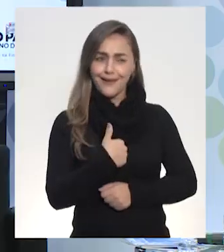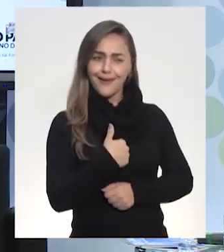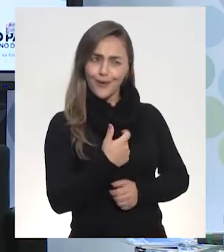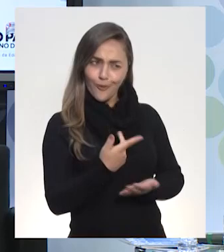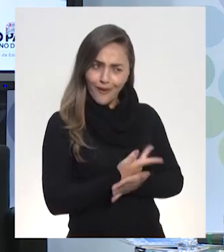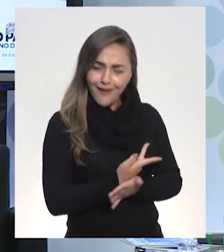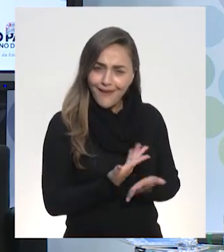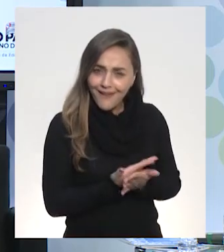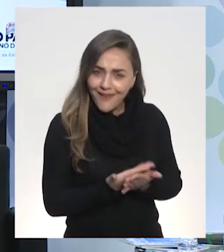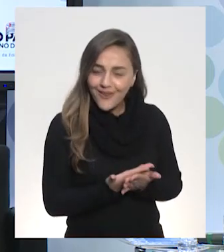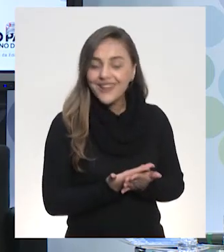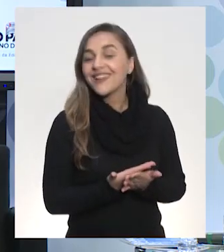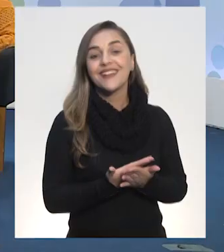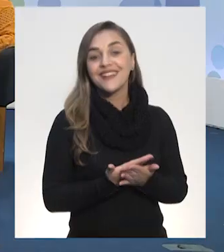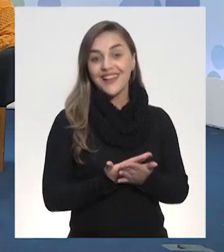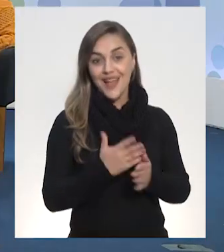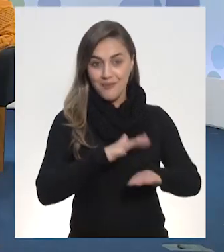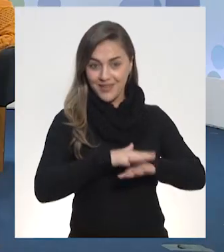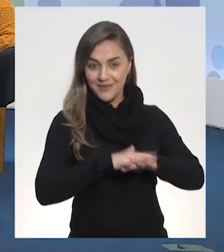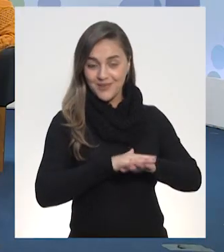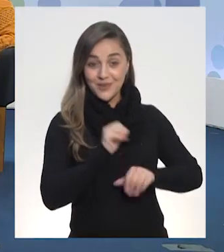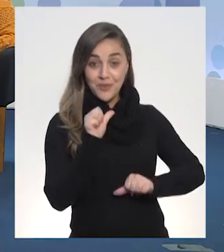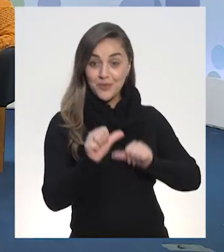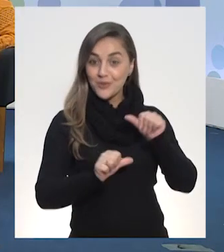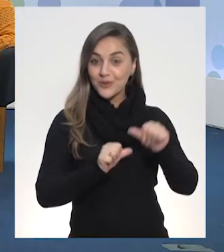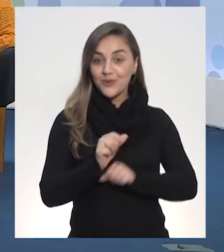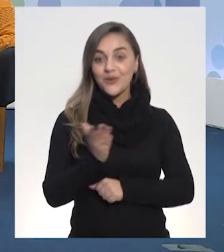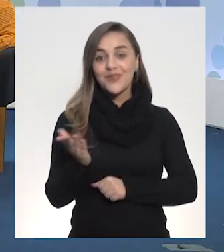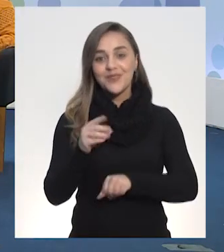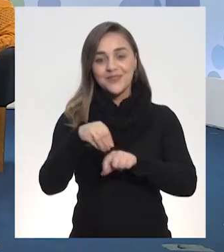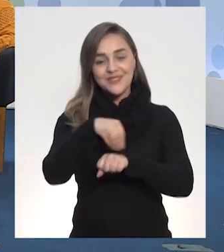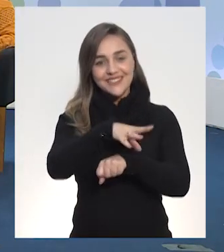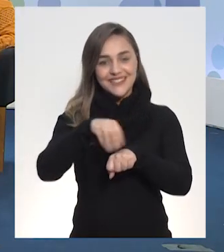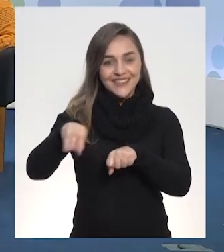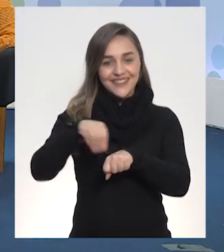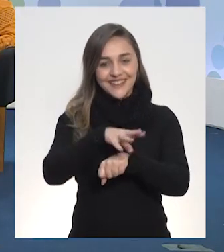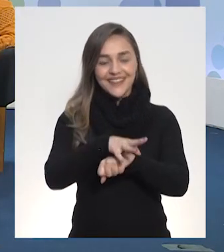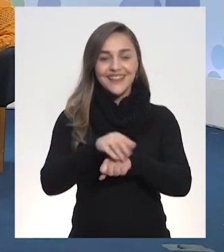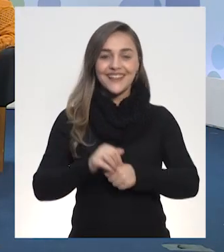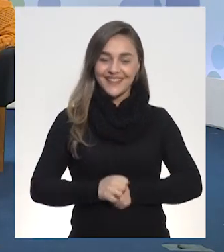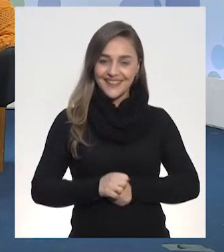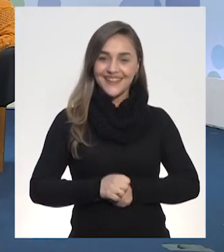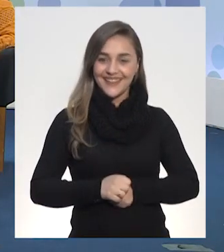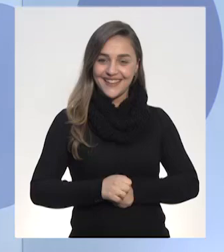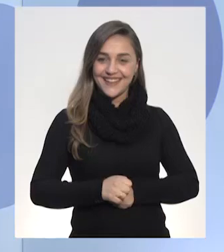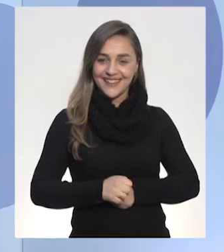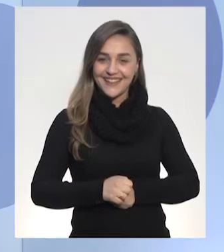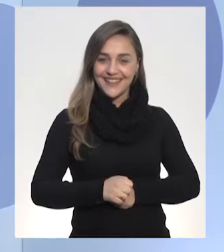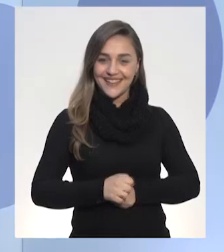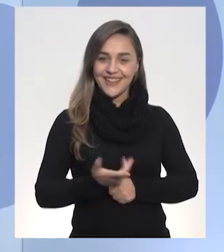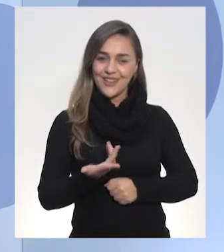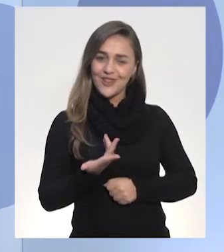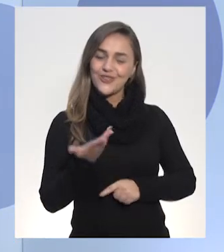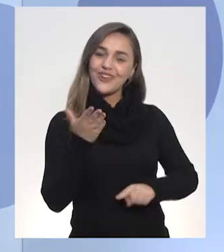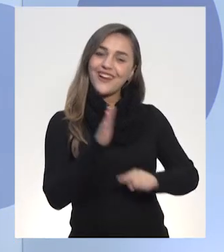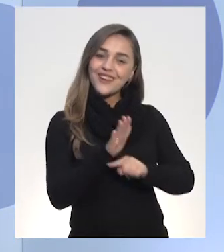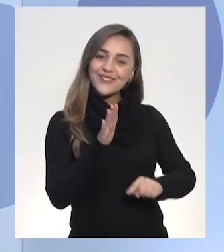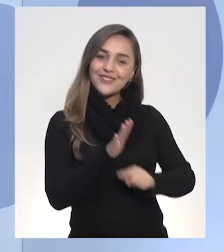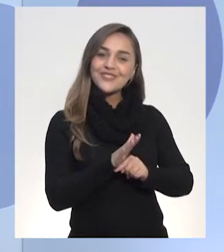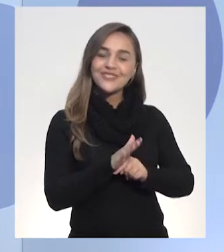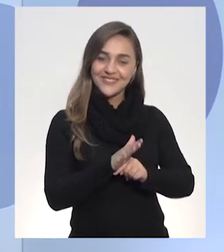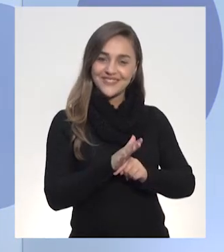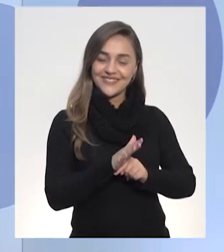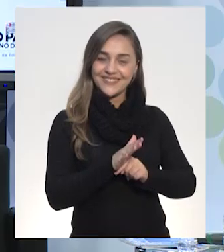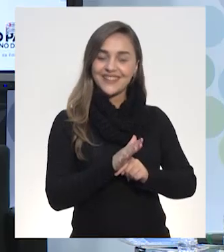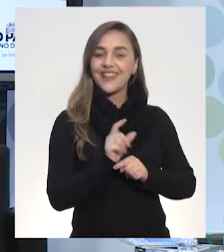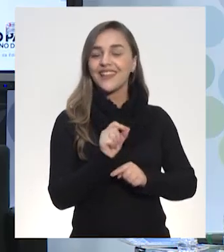hoje virou, virou a moderadora do Spider Jonas, né? Isso, fui Então, moderadora do